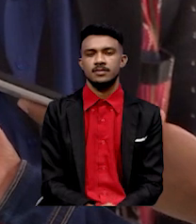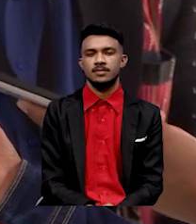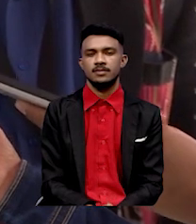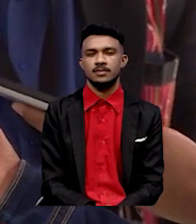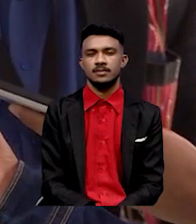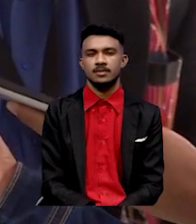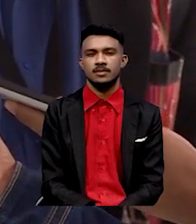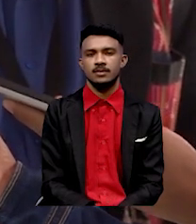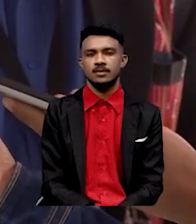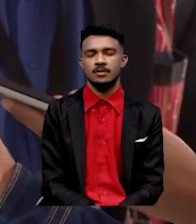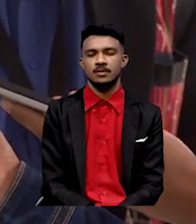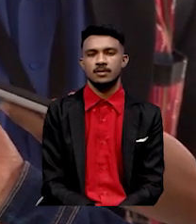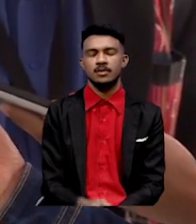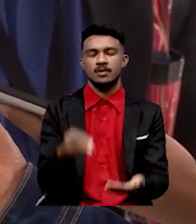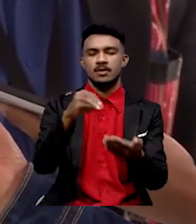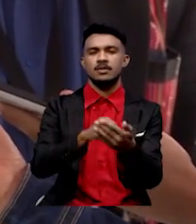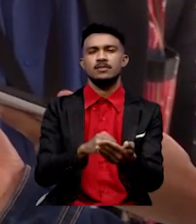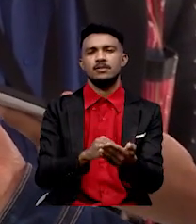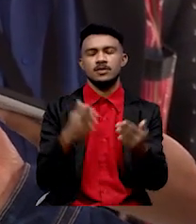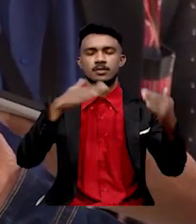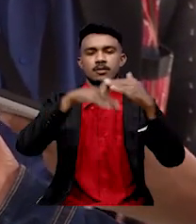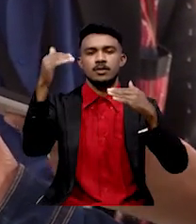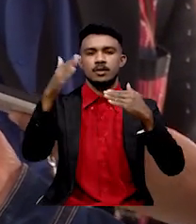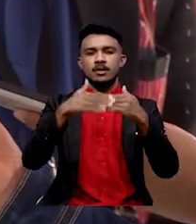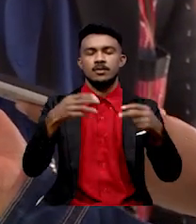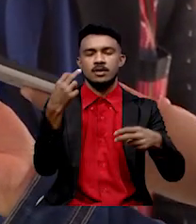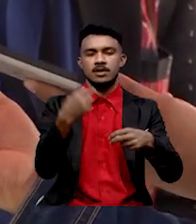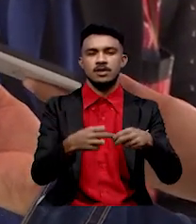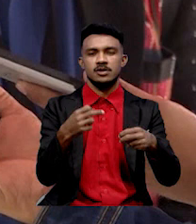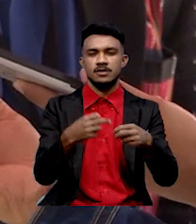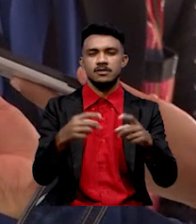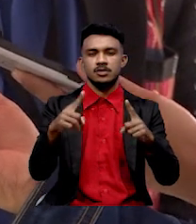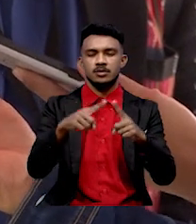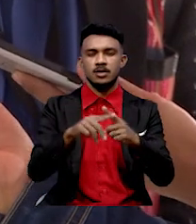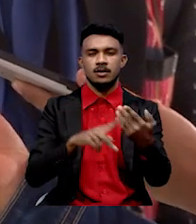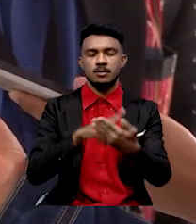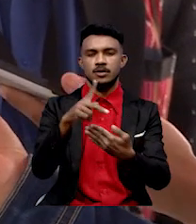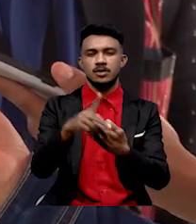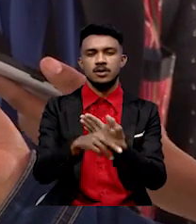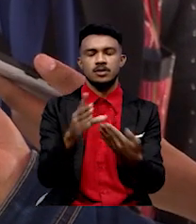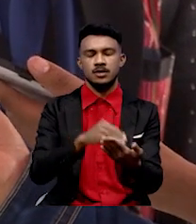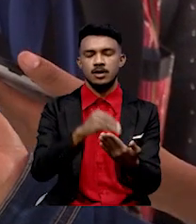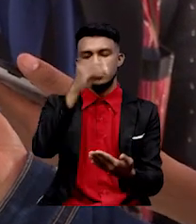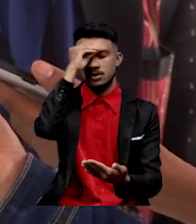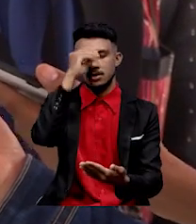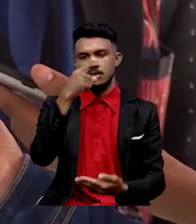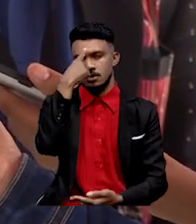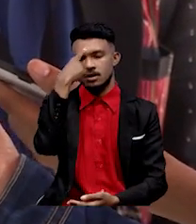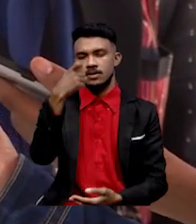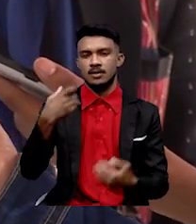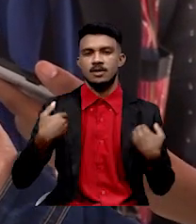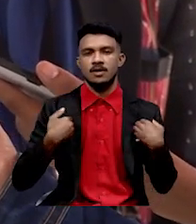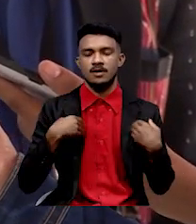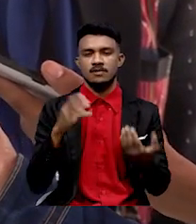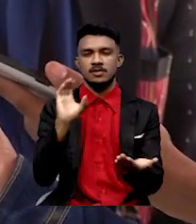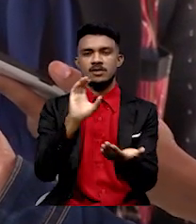está impedimento, está um problema, né, desafios para processo de ensino, também e a faculdade de